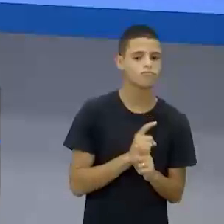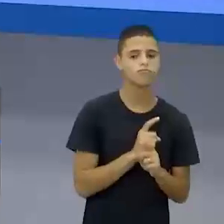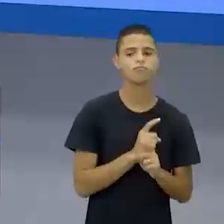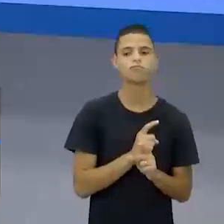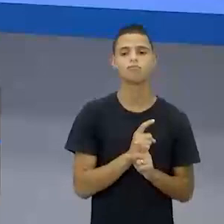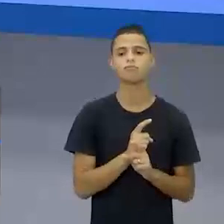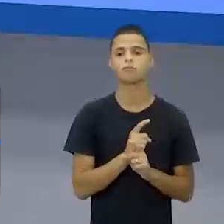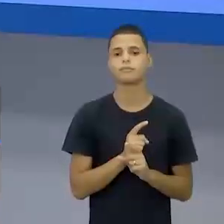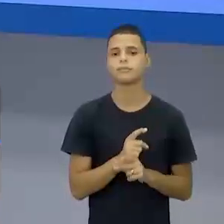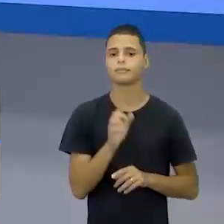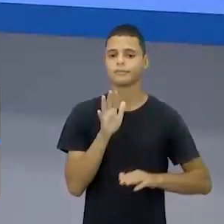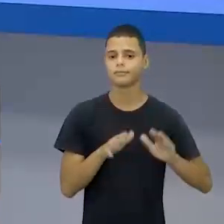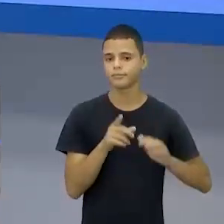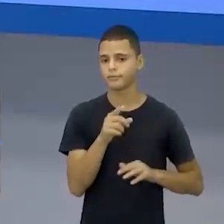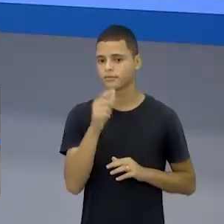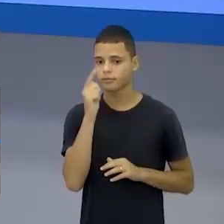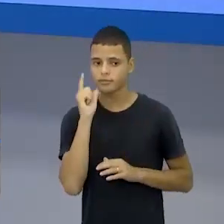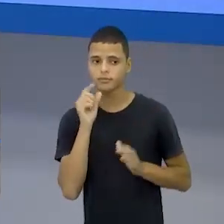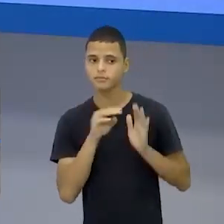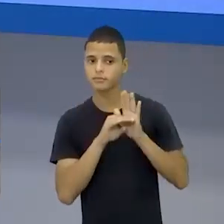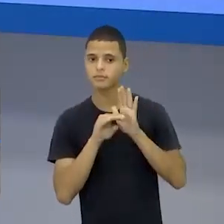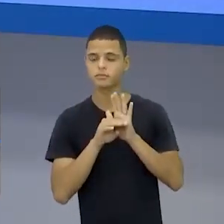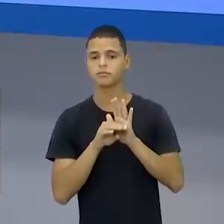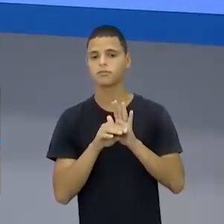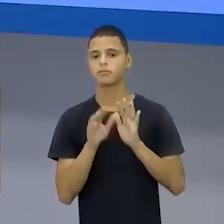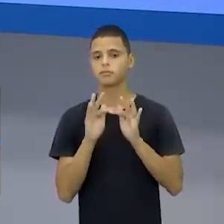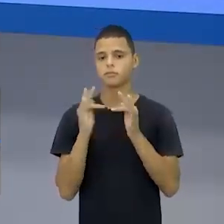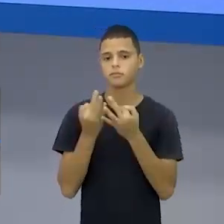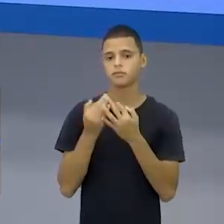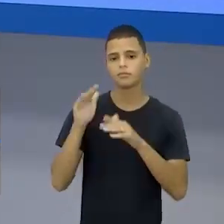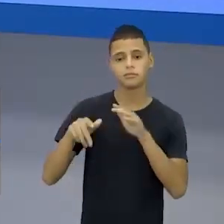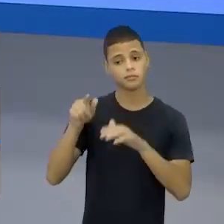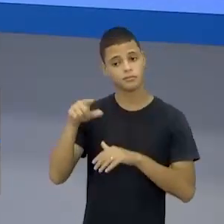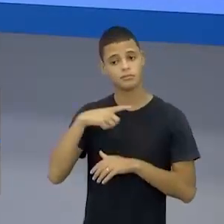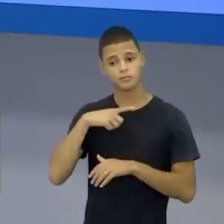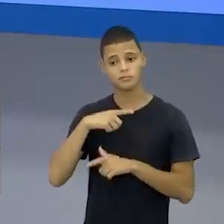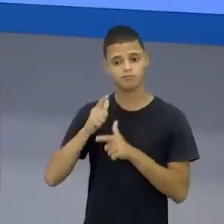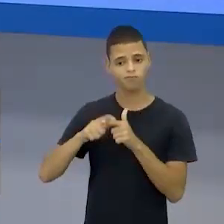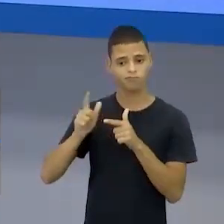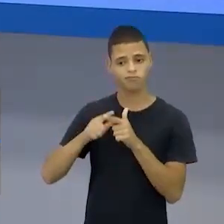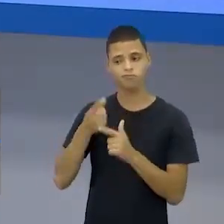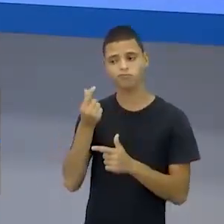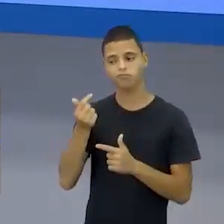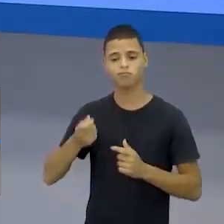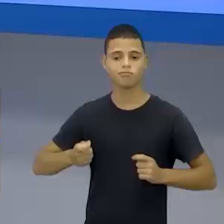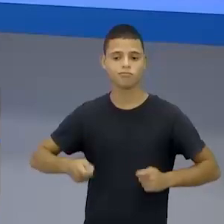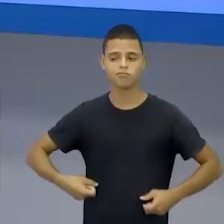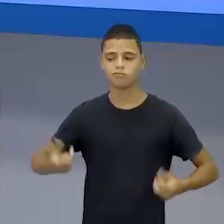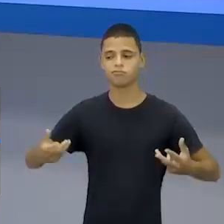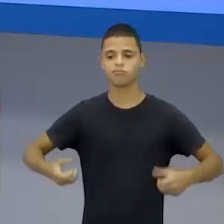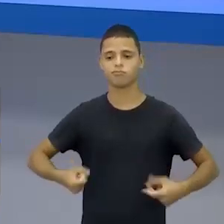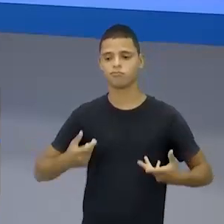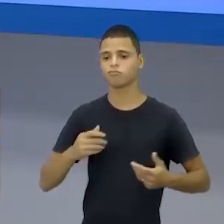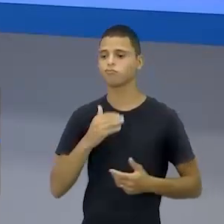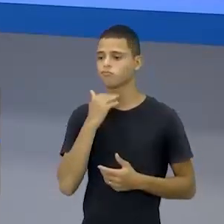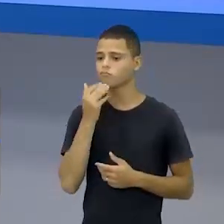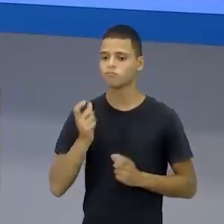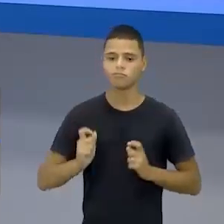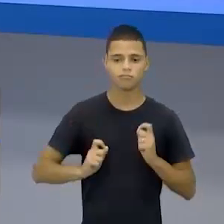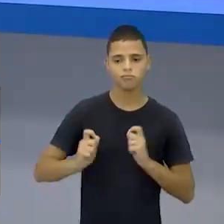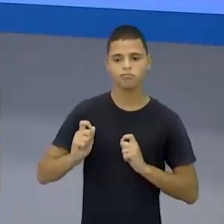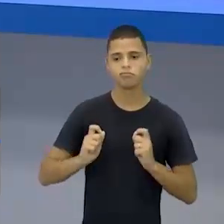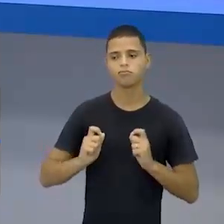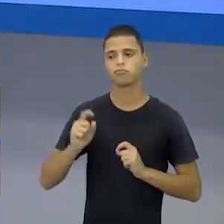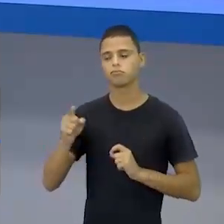isso, você não consegue ajudar algum parente seu que tem problema, por exemplo, com cartão de crédito. Exatamente. Que não entende essa coisa de pagamento mínimo e